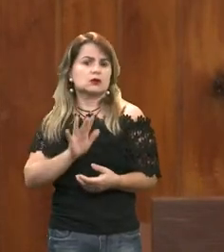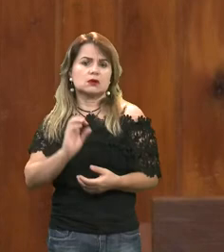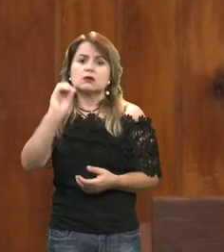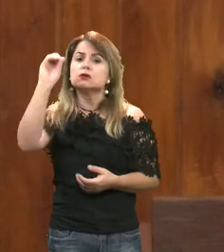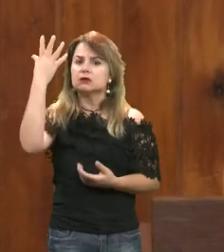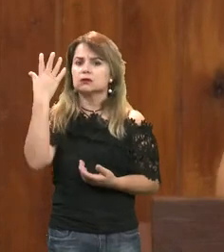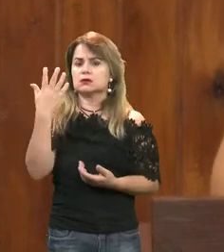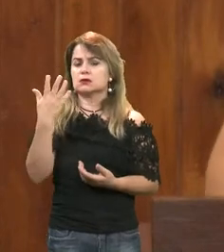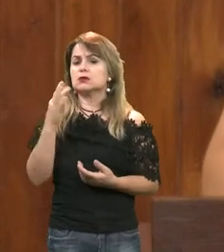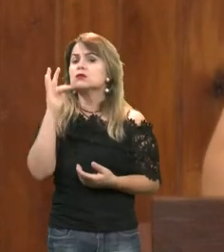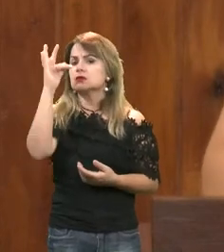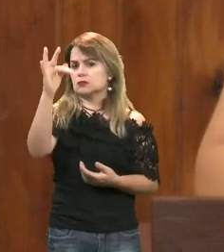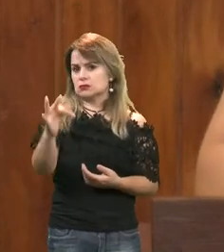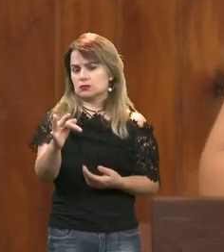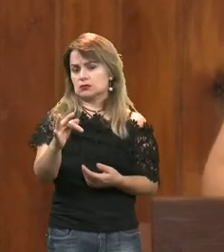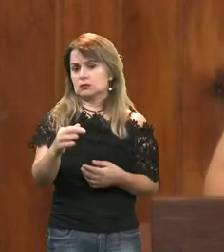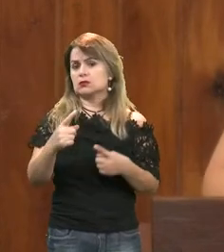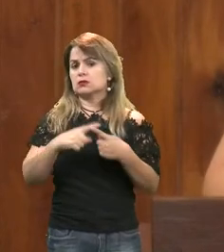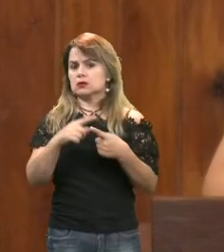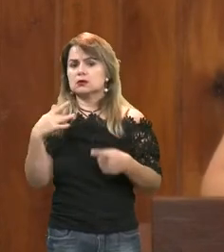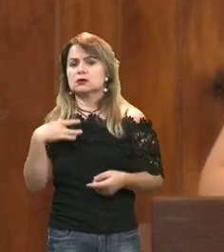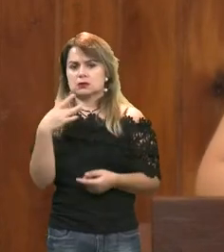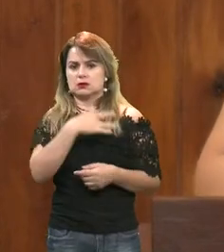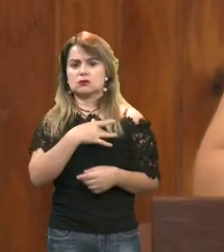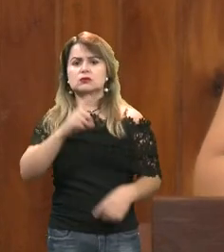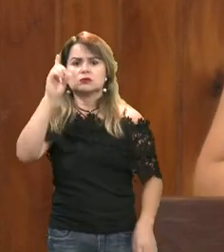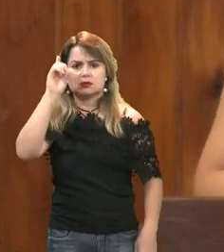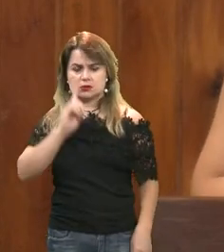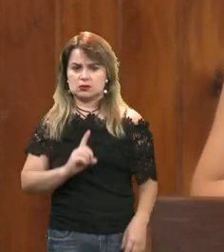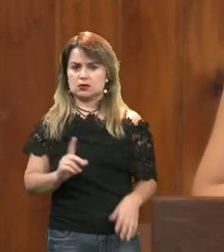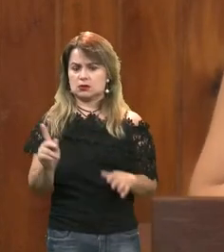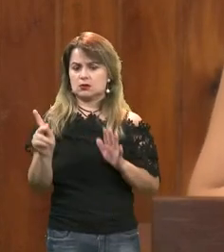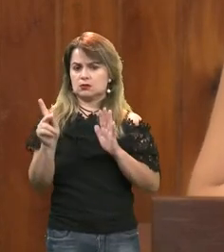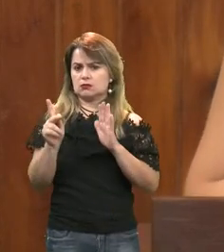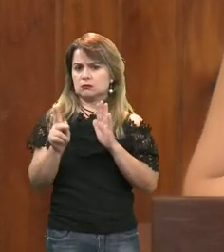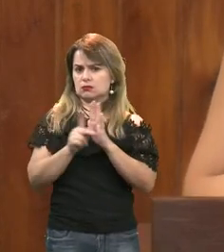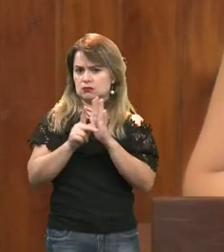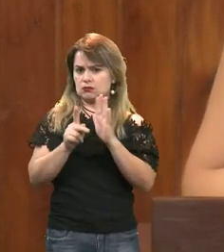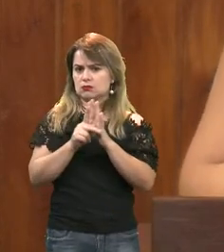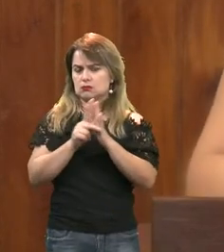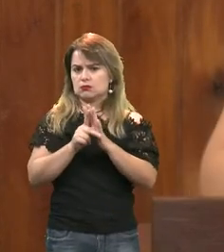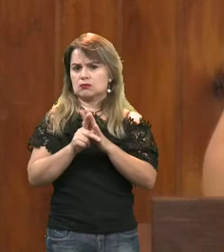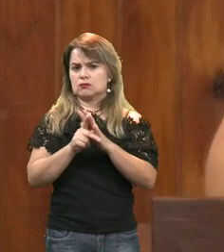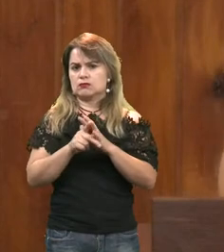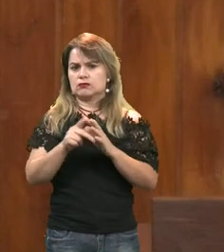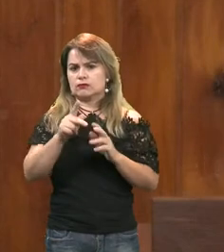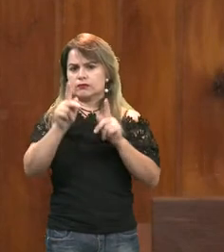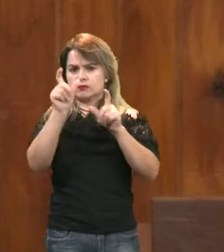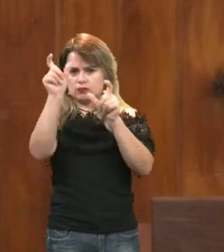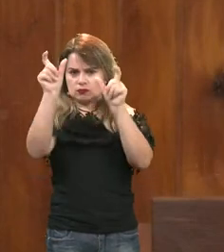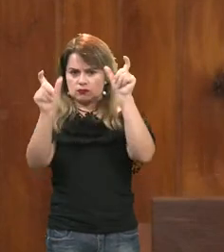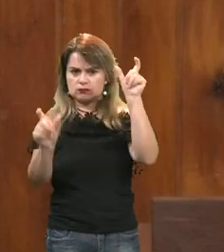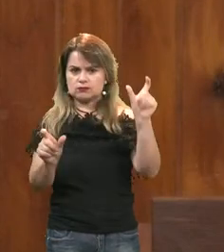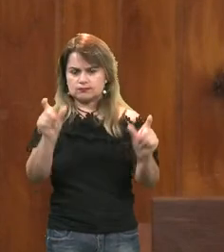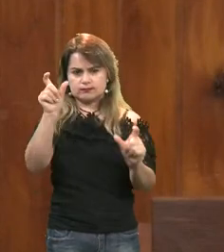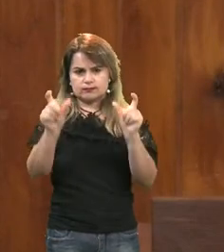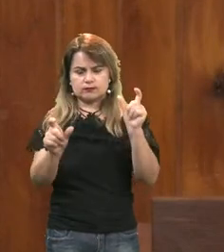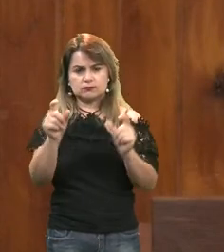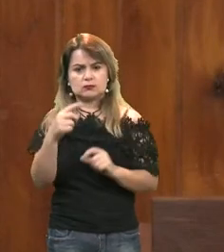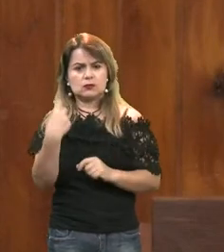A saúde, ela é um direito constitucional, é um direito fundamental. E quando a gente olha desse